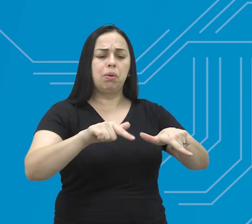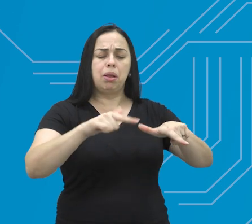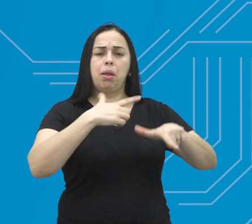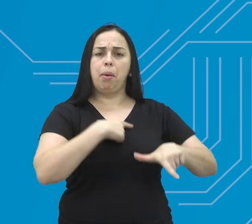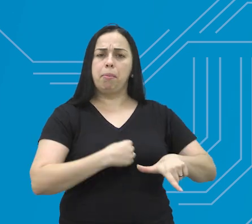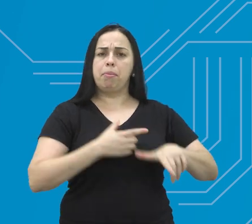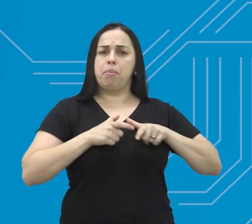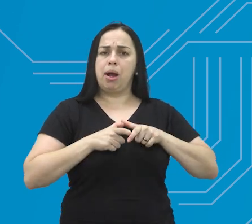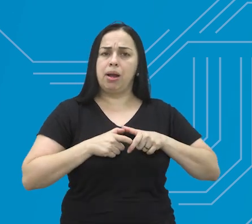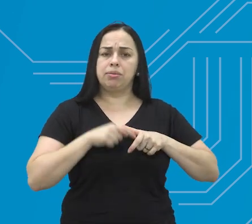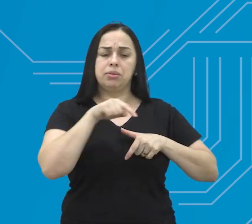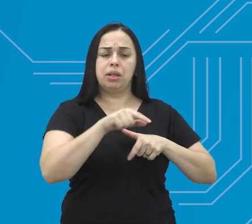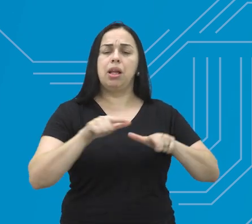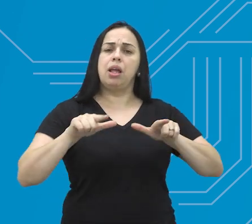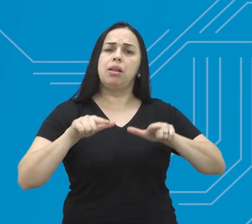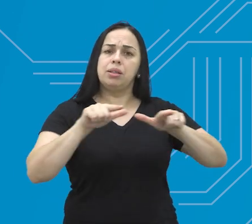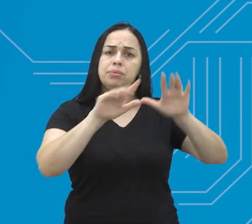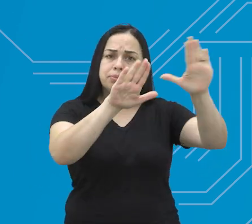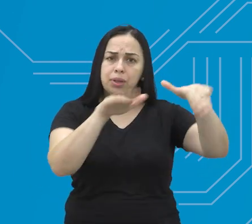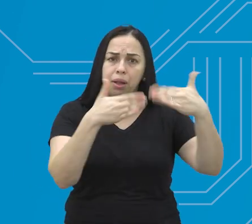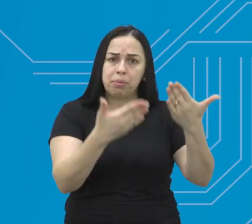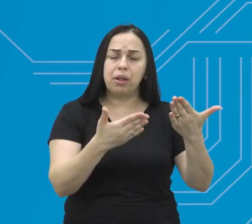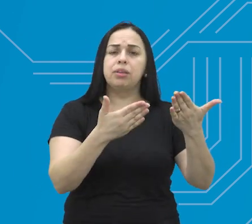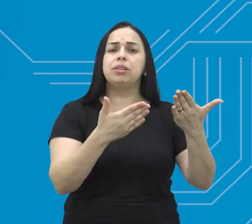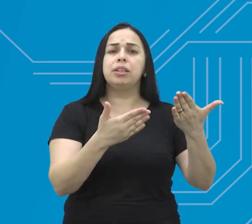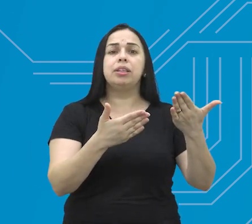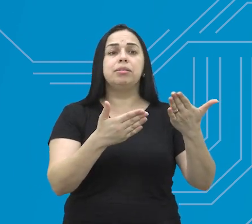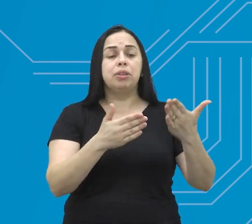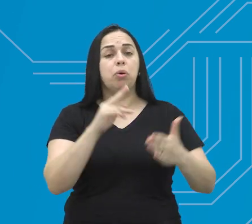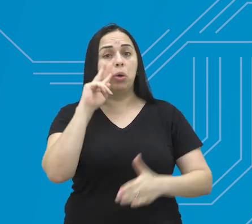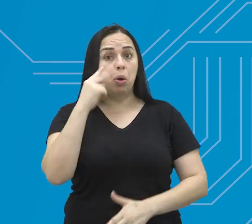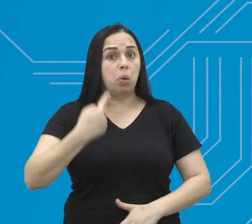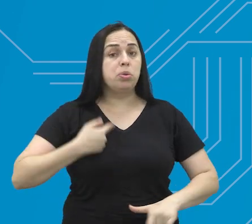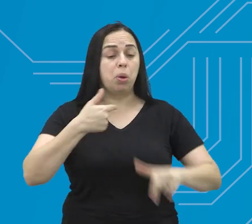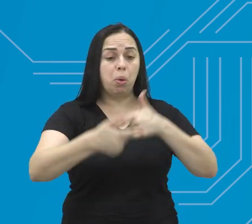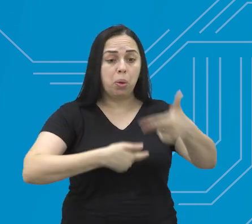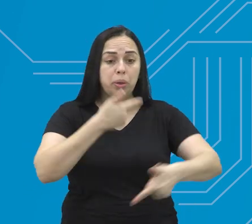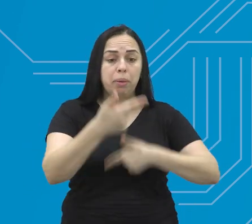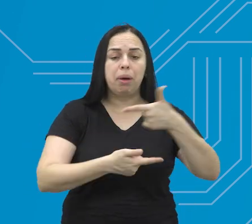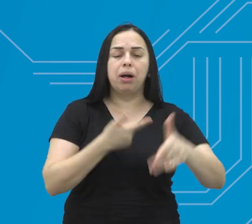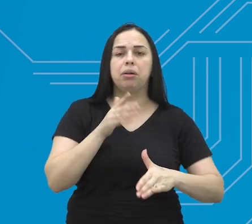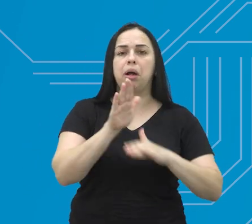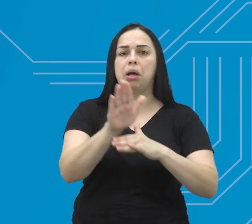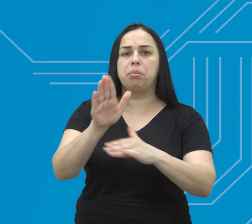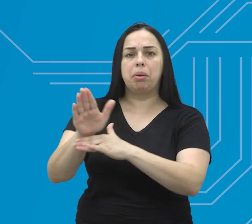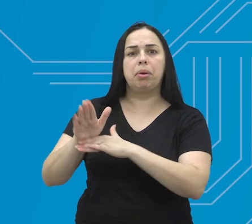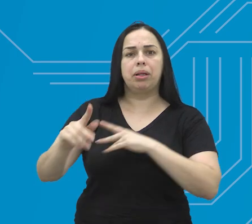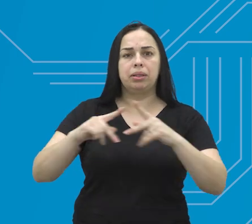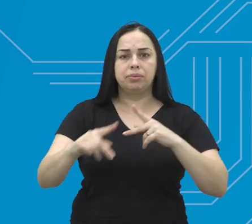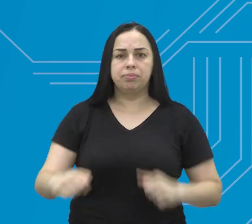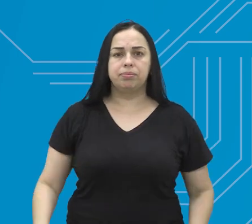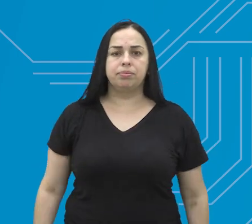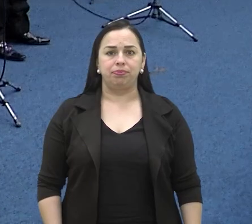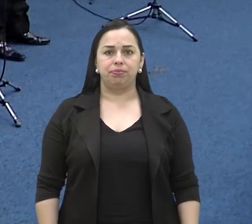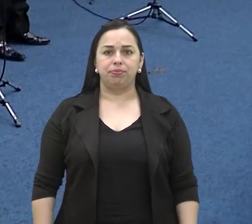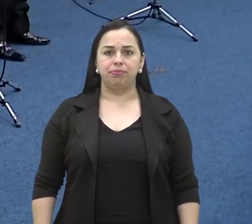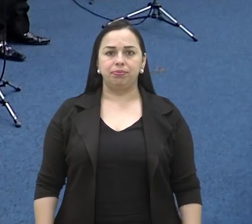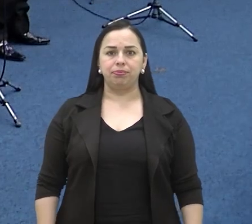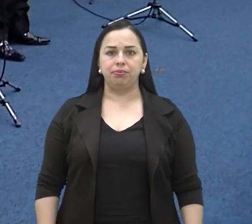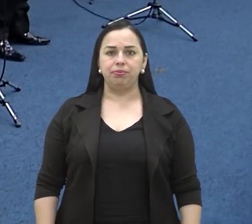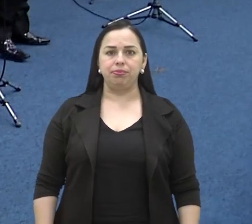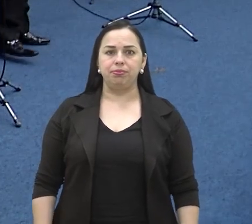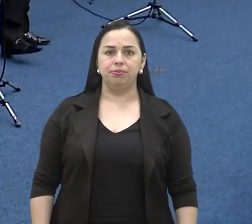Mérito Legislativo. A entrega da honraria é uma forma de reconhecer o trabalho realizado pela entidade.